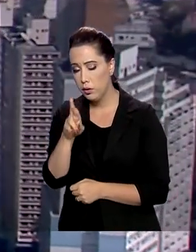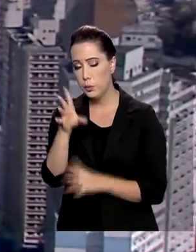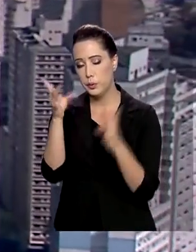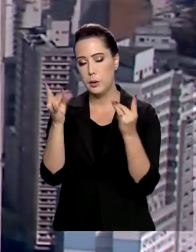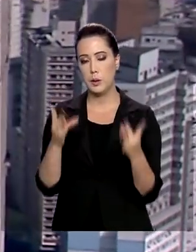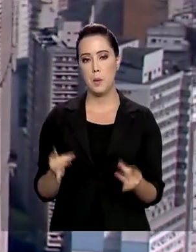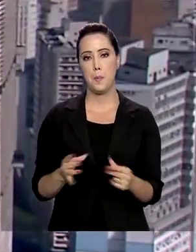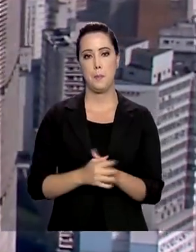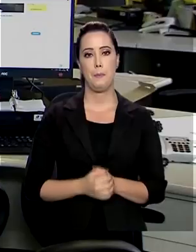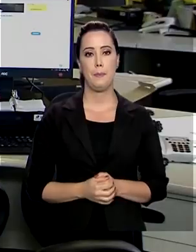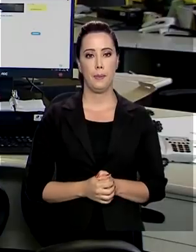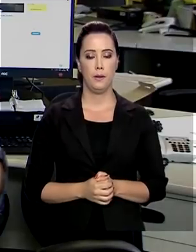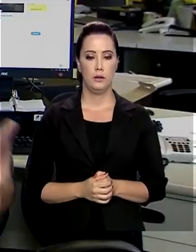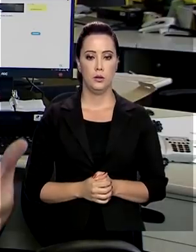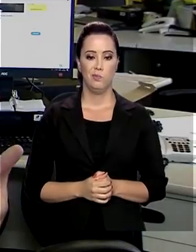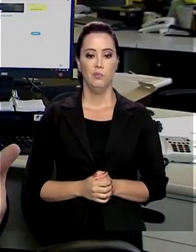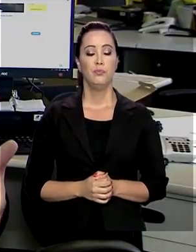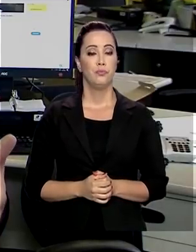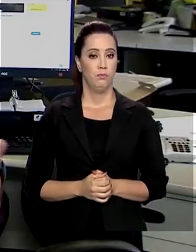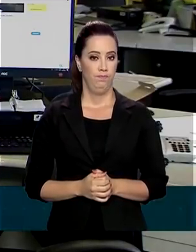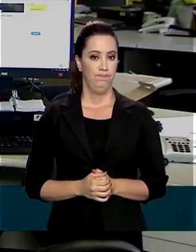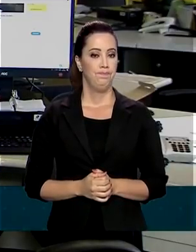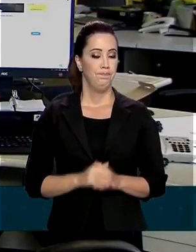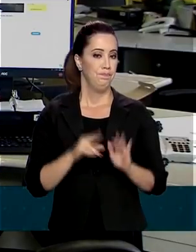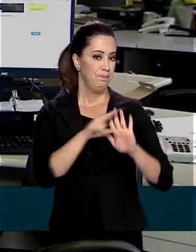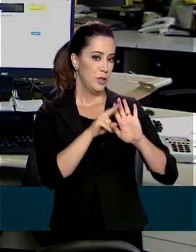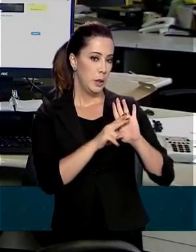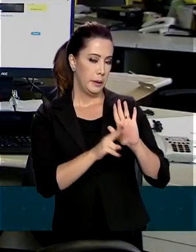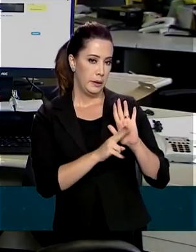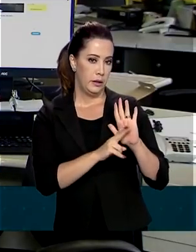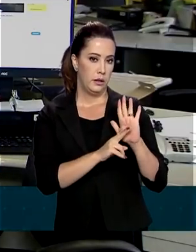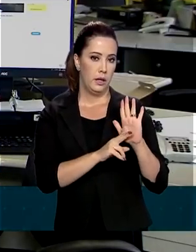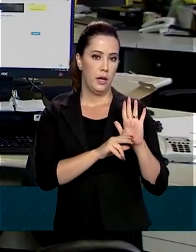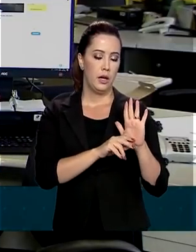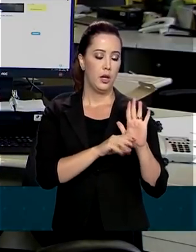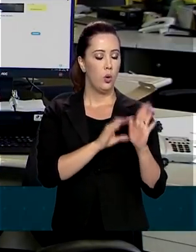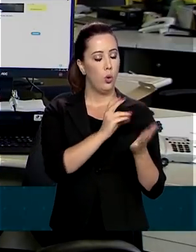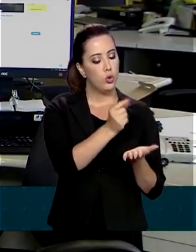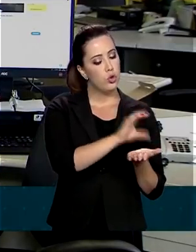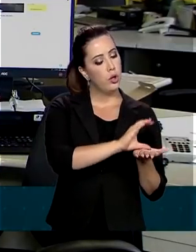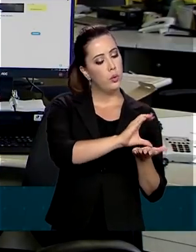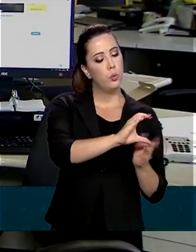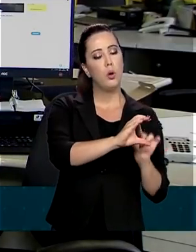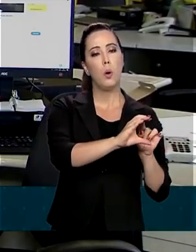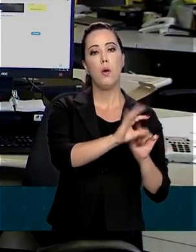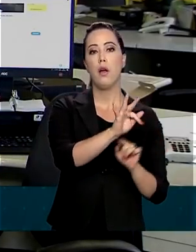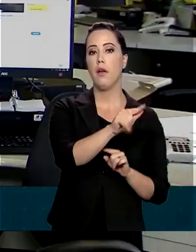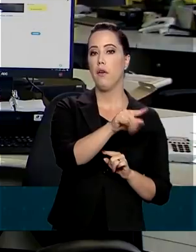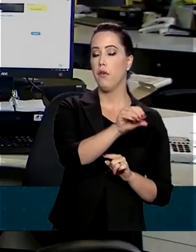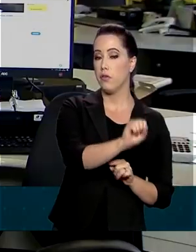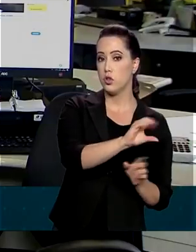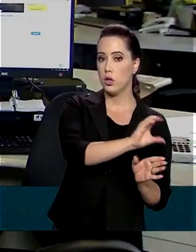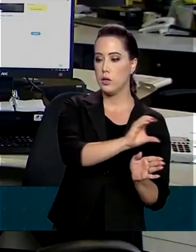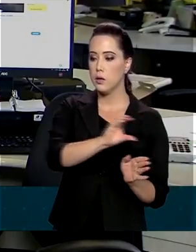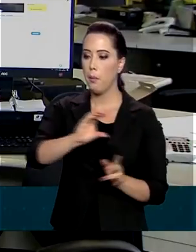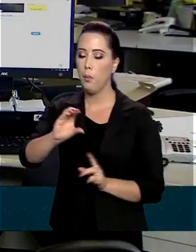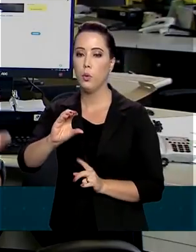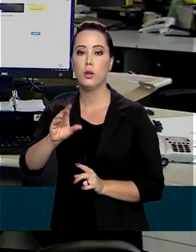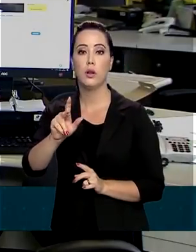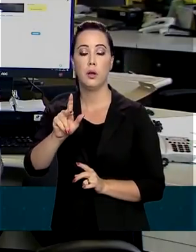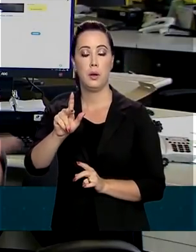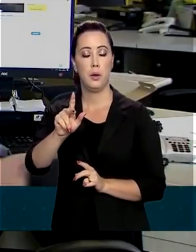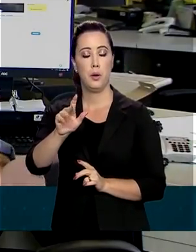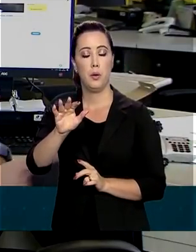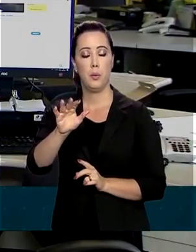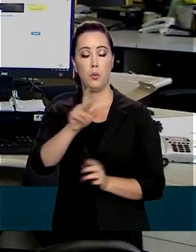detalhes. Entre as medidas está a transferência de recursos do PIS-PASEP para o FGTS. Portanto, o